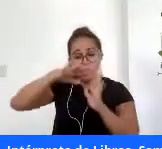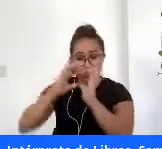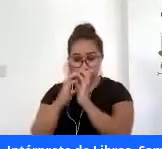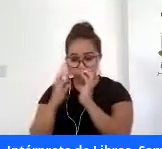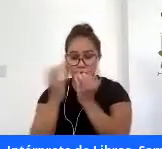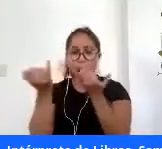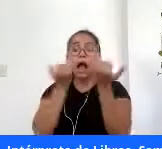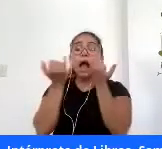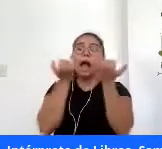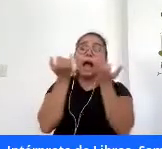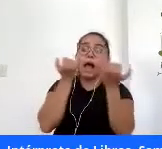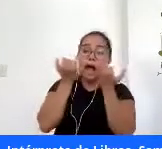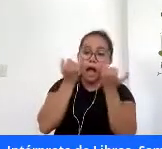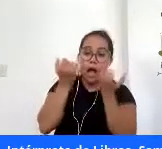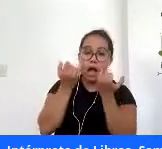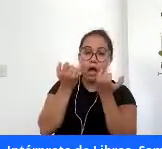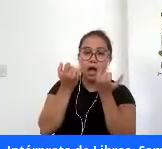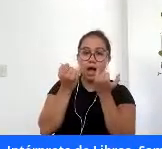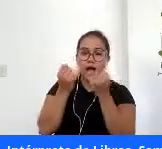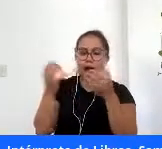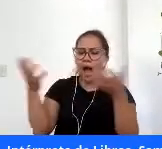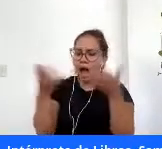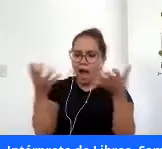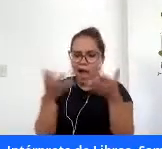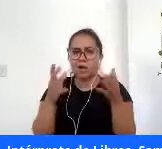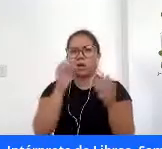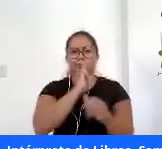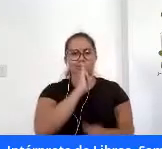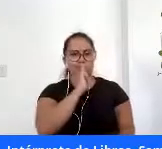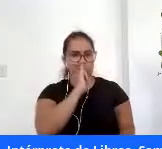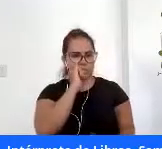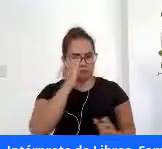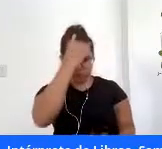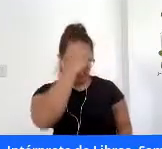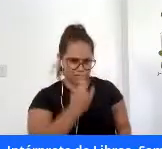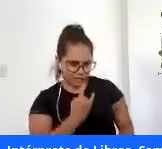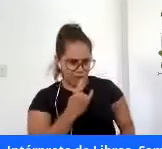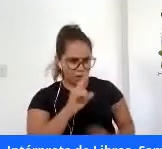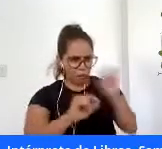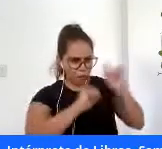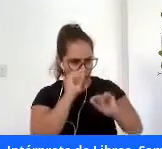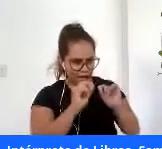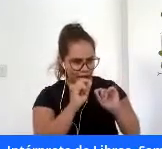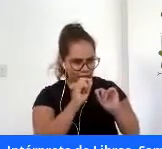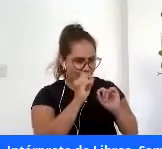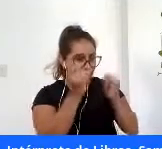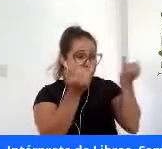dos olhos, nesse momento, nesse exemplo aqui do deficiente visual, ela passa a receber